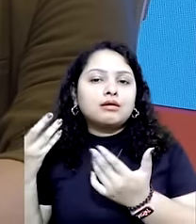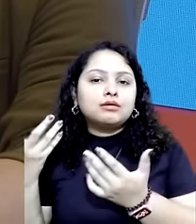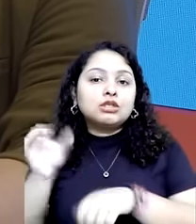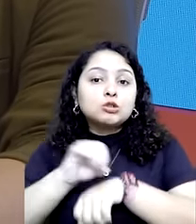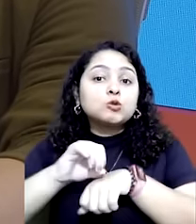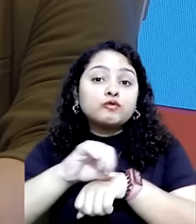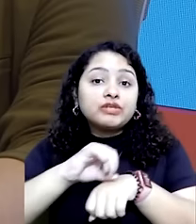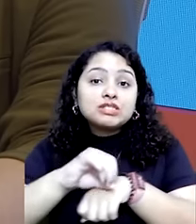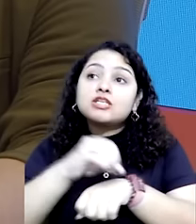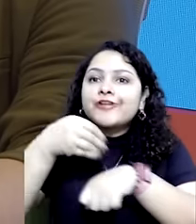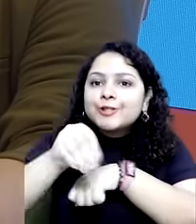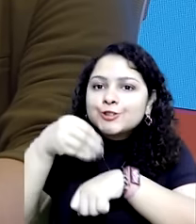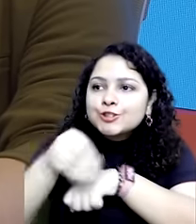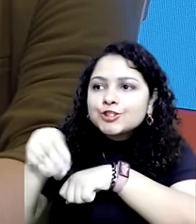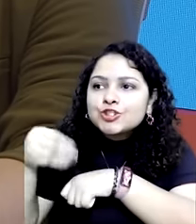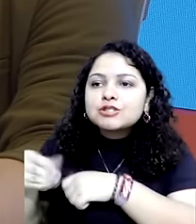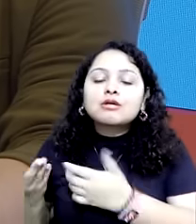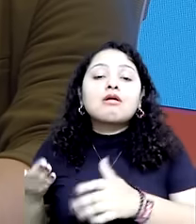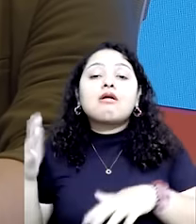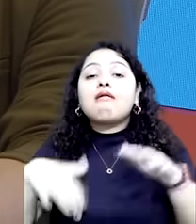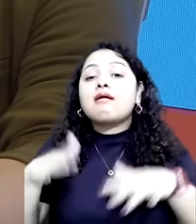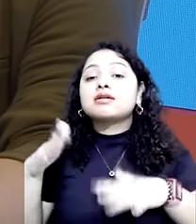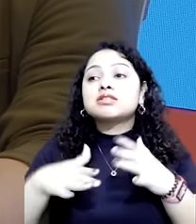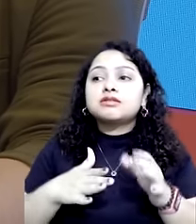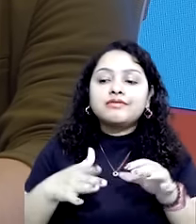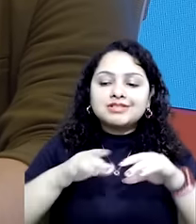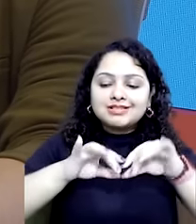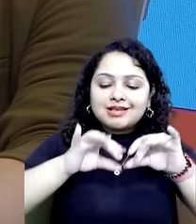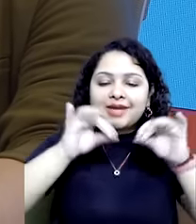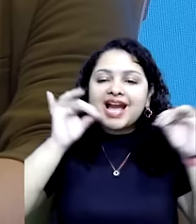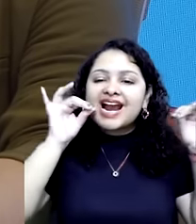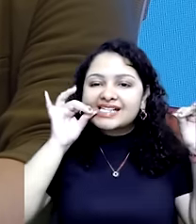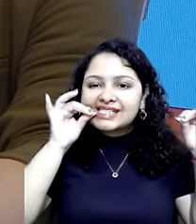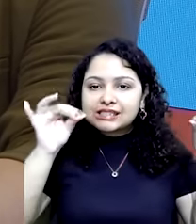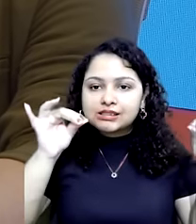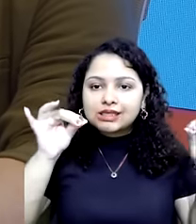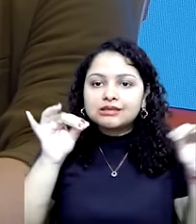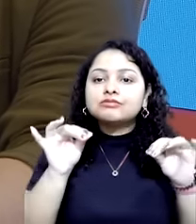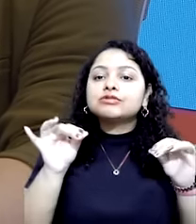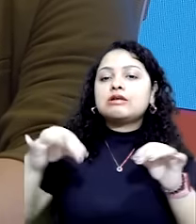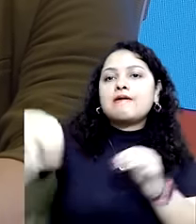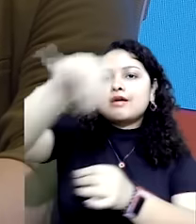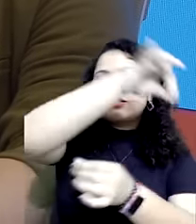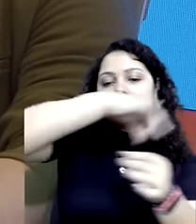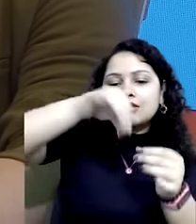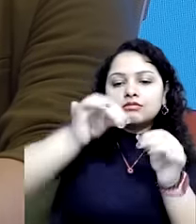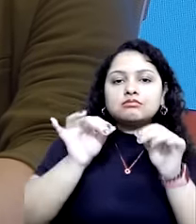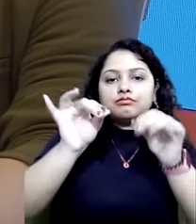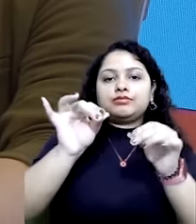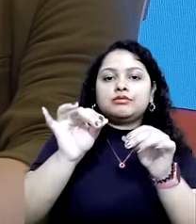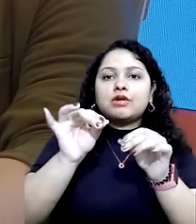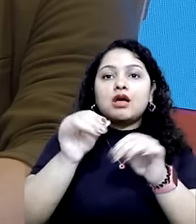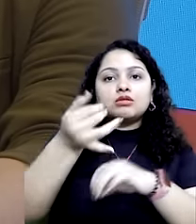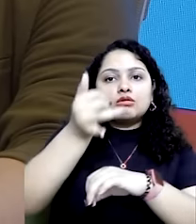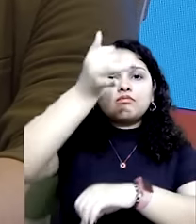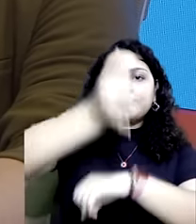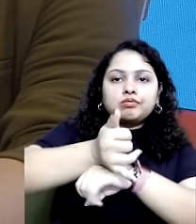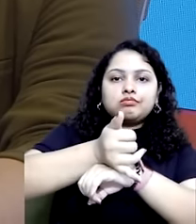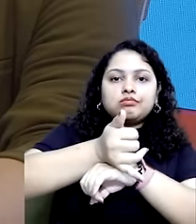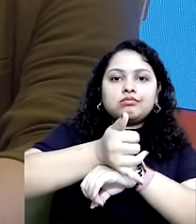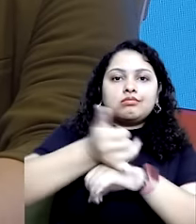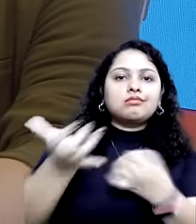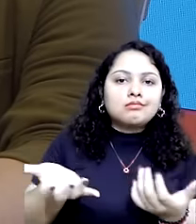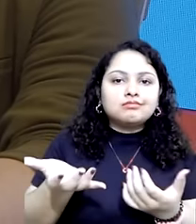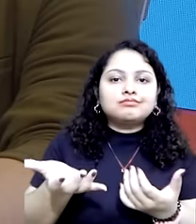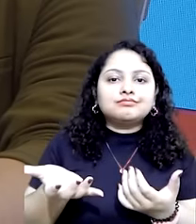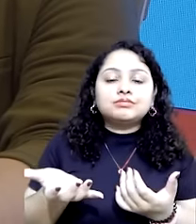algumas dicas do pessoal às vezes um rolo de fita crepe você consegue colocar o celular ali e deixar ele estabilizado para fazer então o importante é